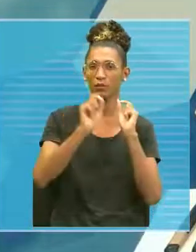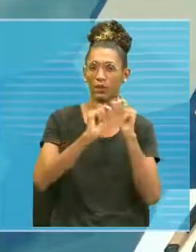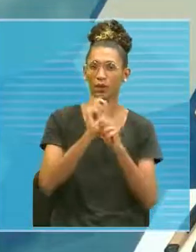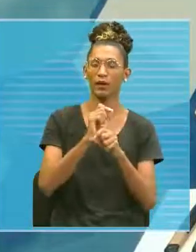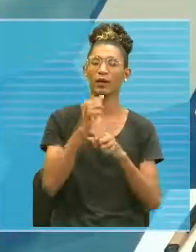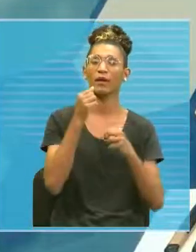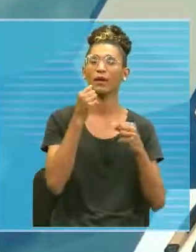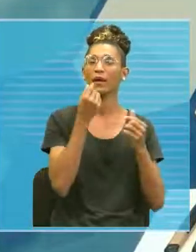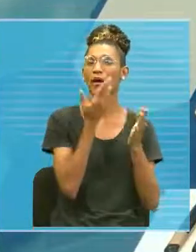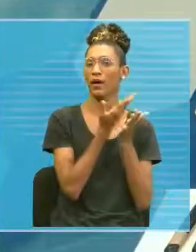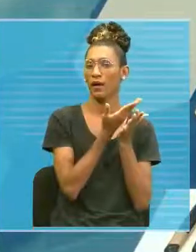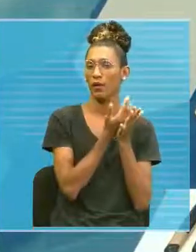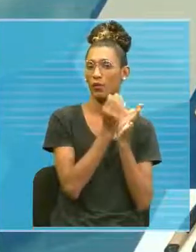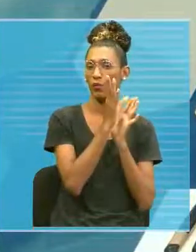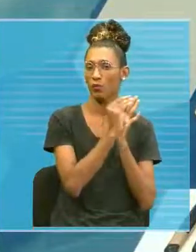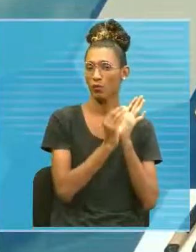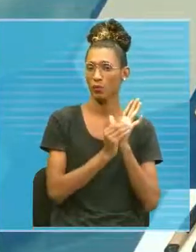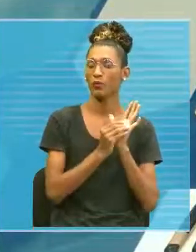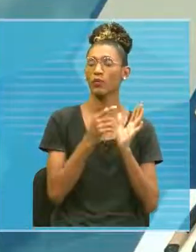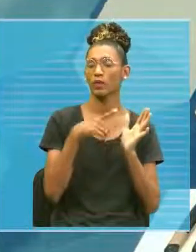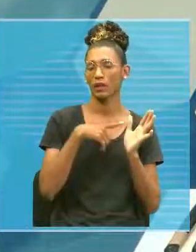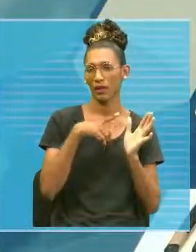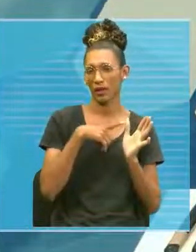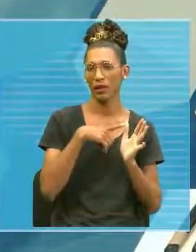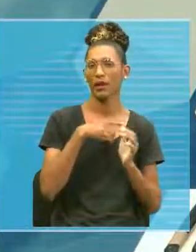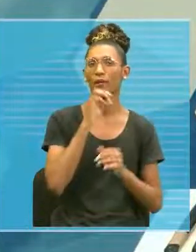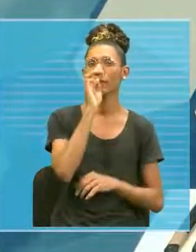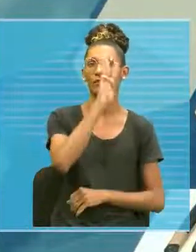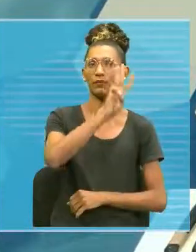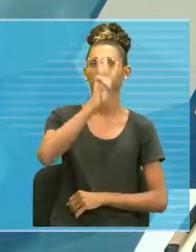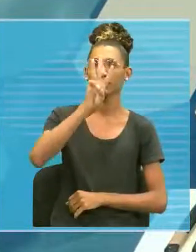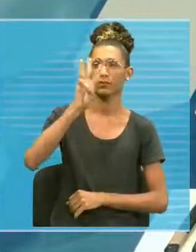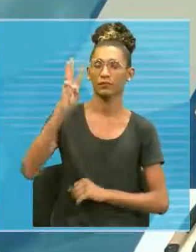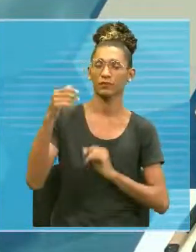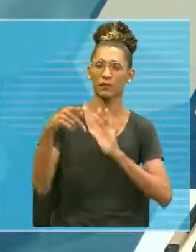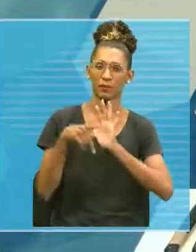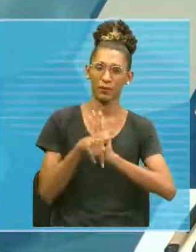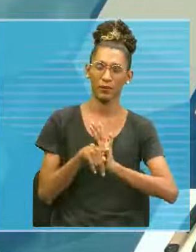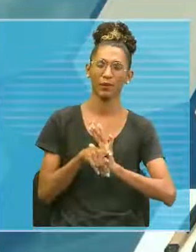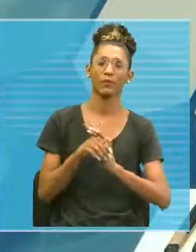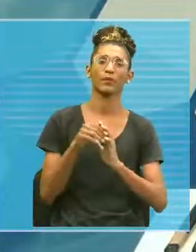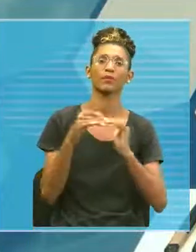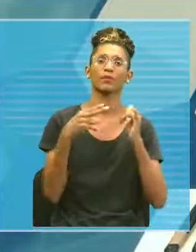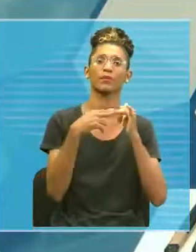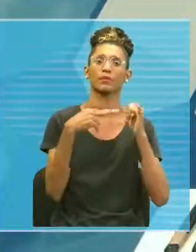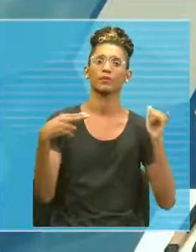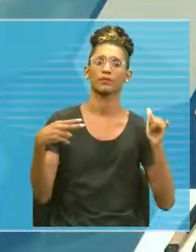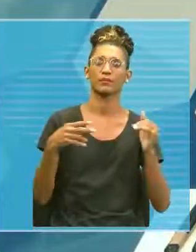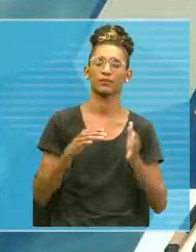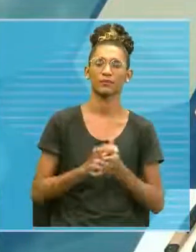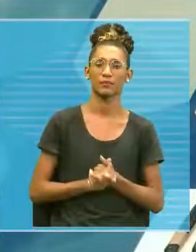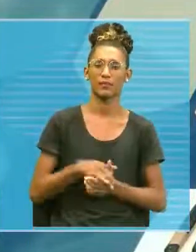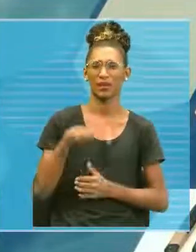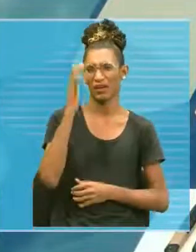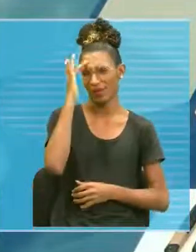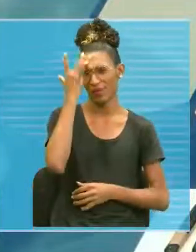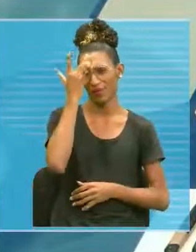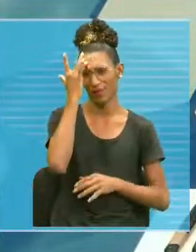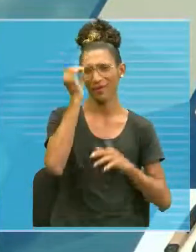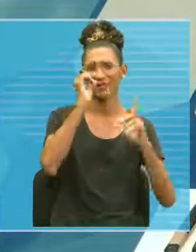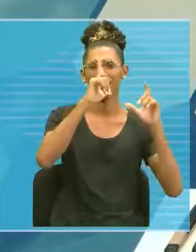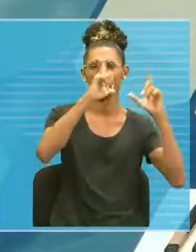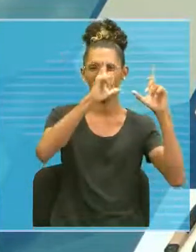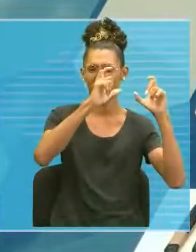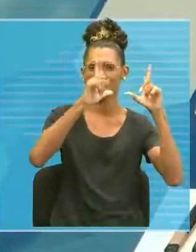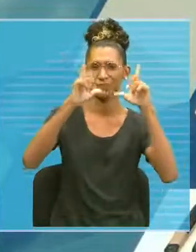estar disponível no site do canal a educação né Eu acho que fazer print termina sendo mais